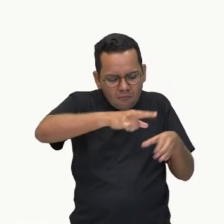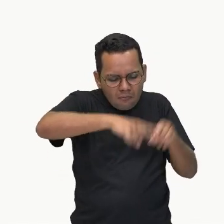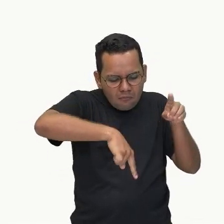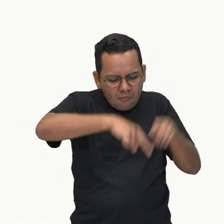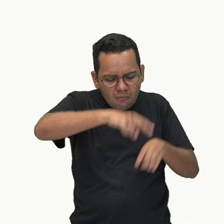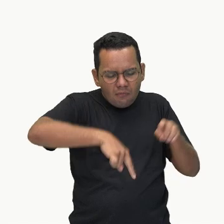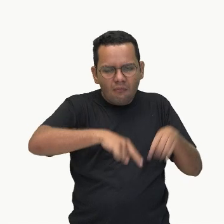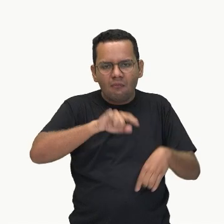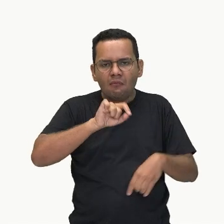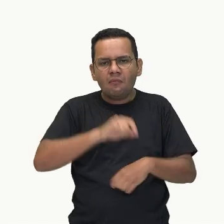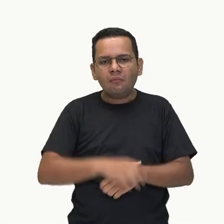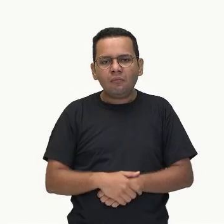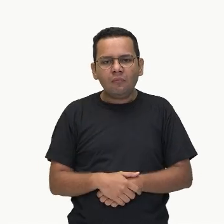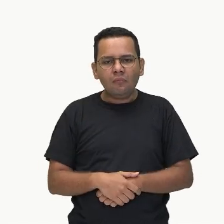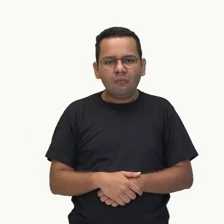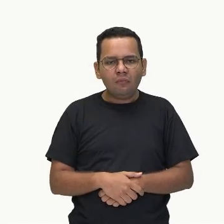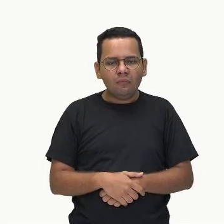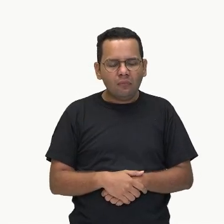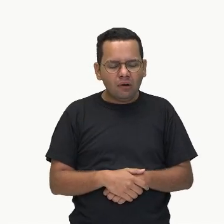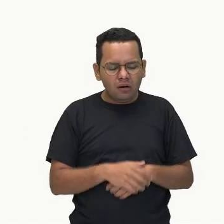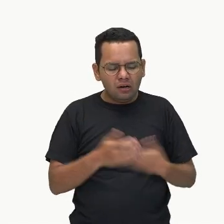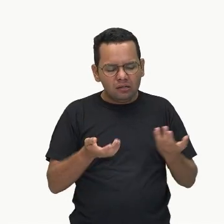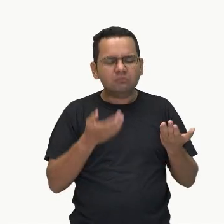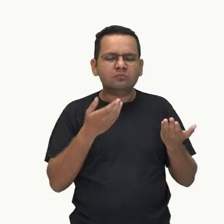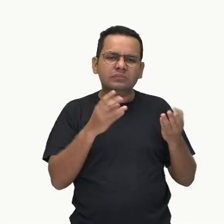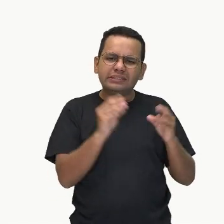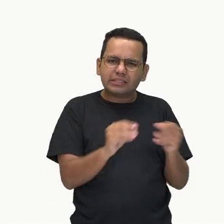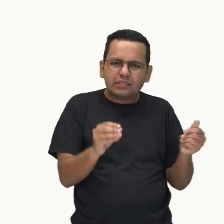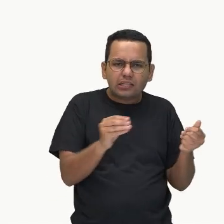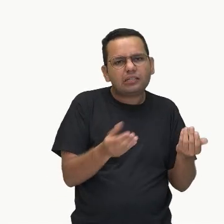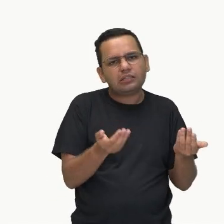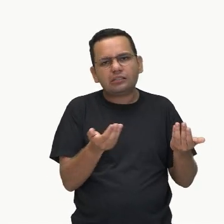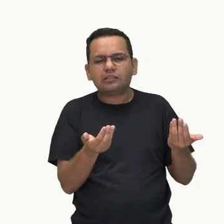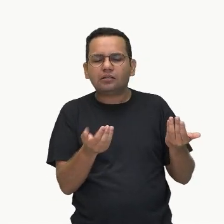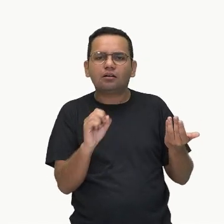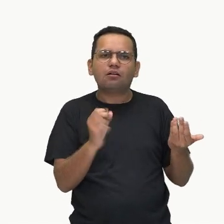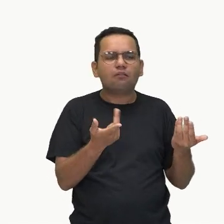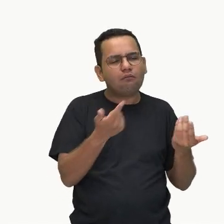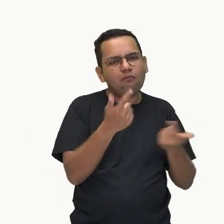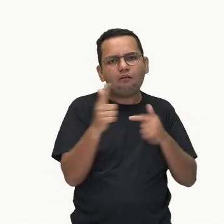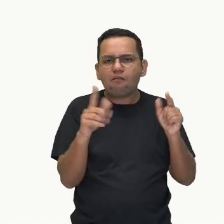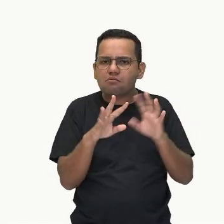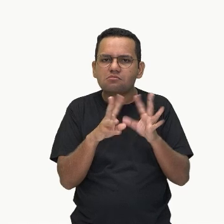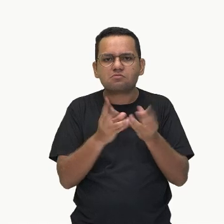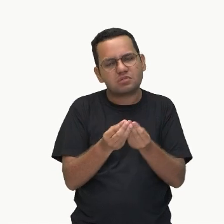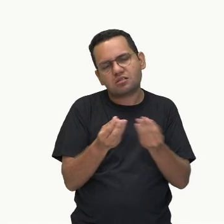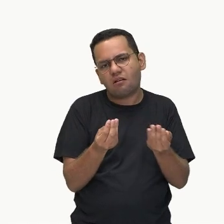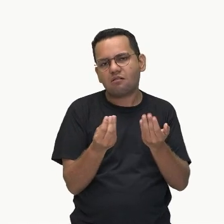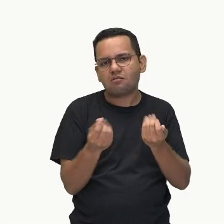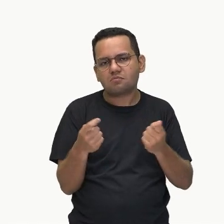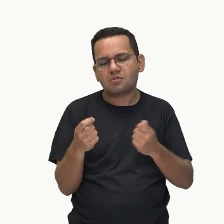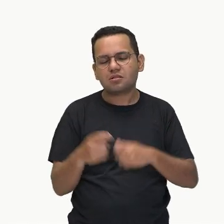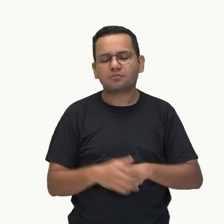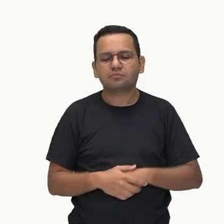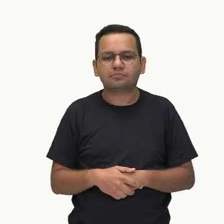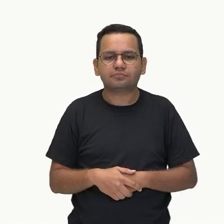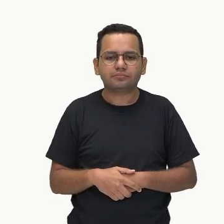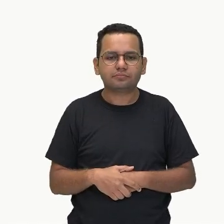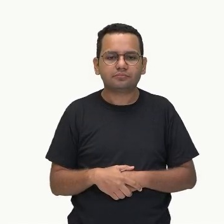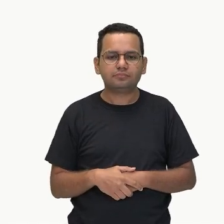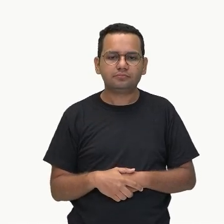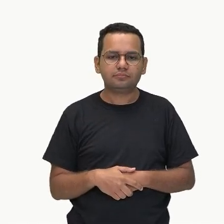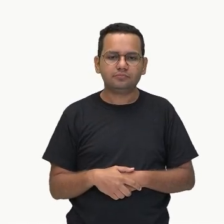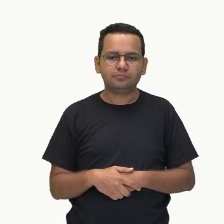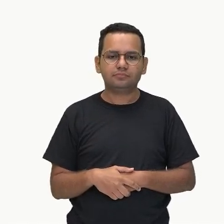chama aqui de... poderia ser terra, aqui, né, detergente, várias coisas que as pessoas usam